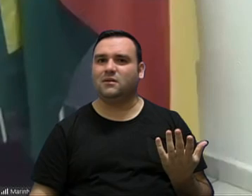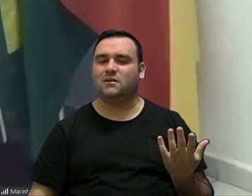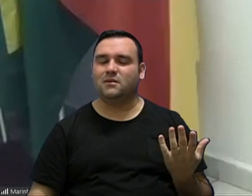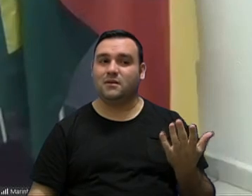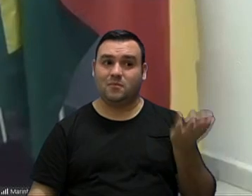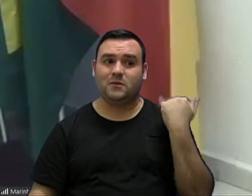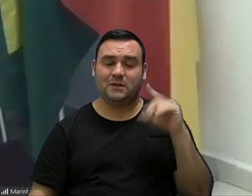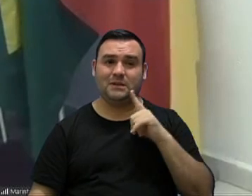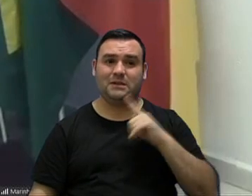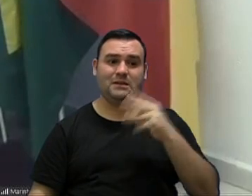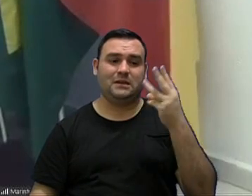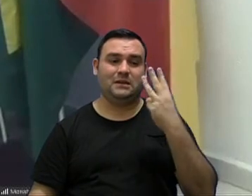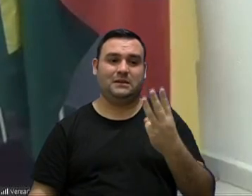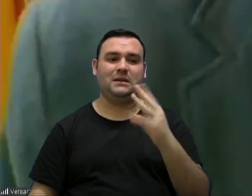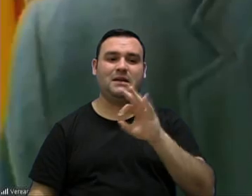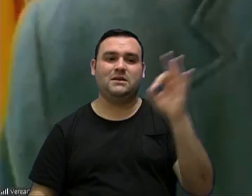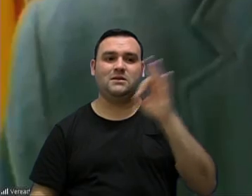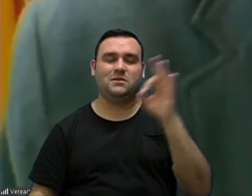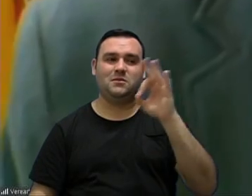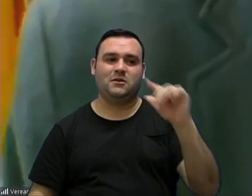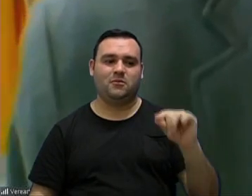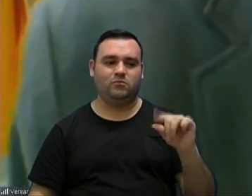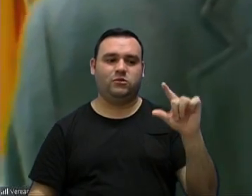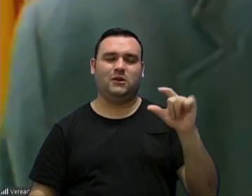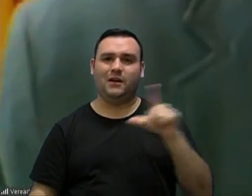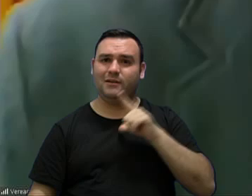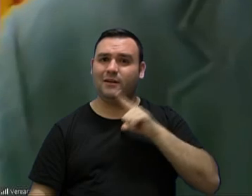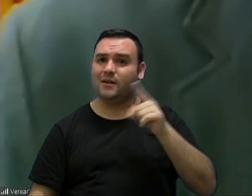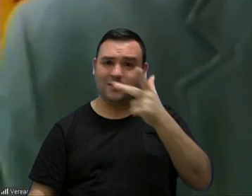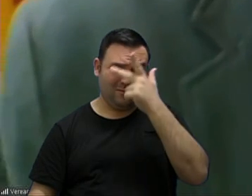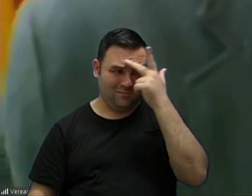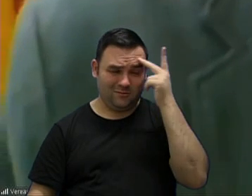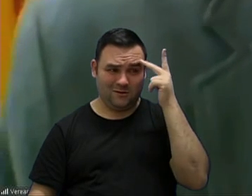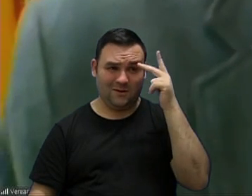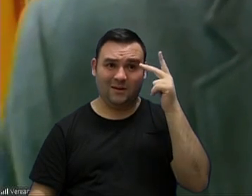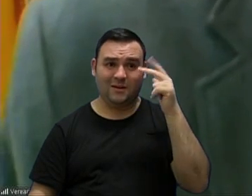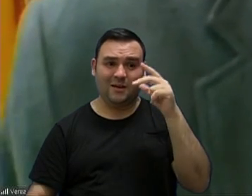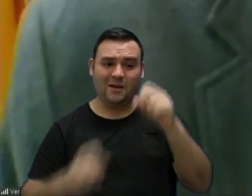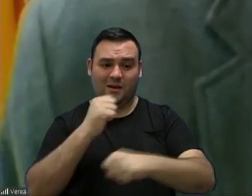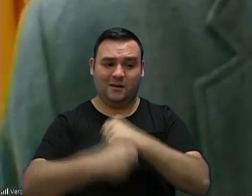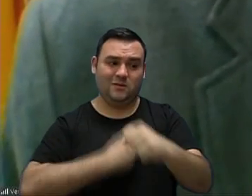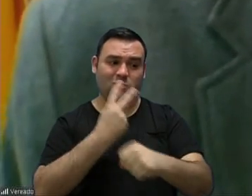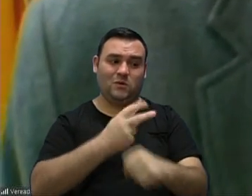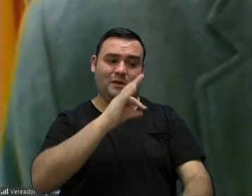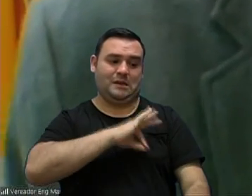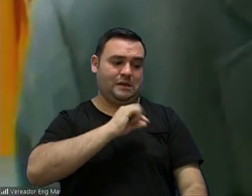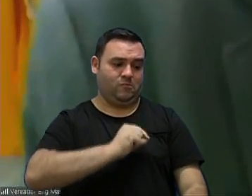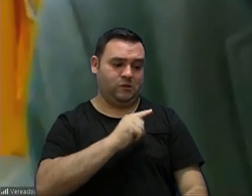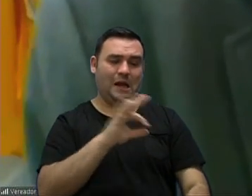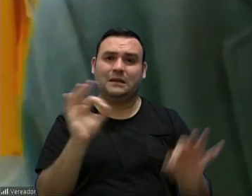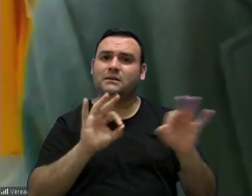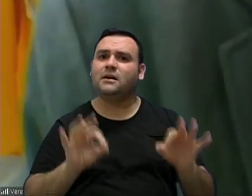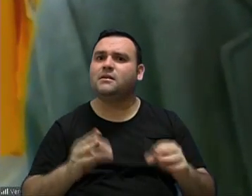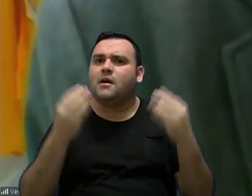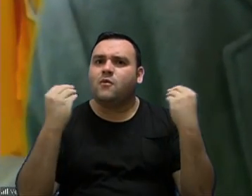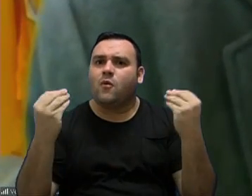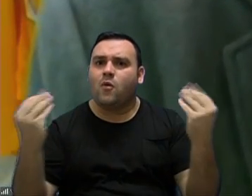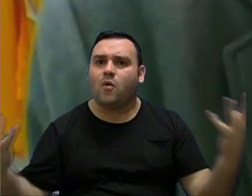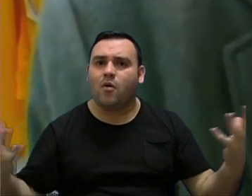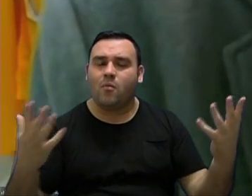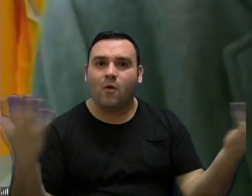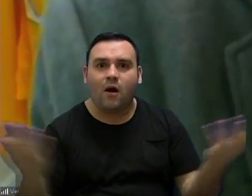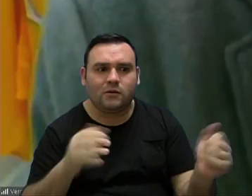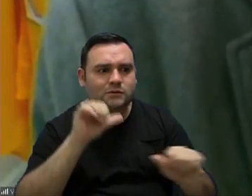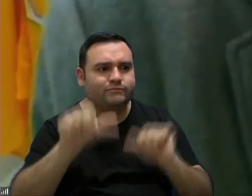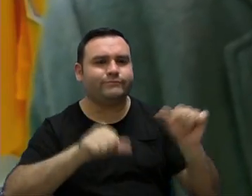tiveram 3% de recuperação. Ninguém vai ficar 2 anos sem ter nada. Onde estão com a cabeça de